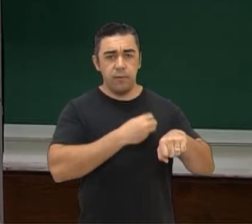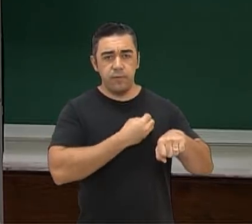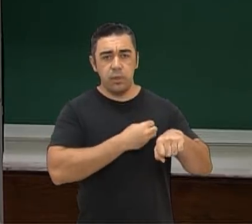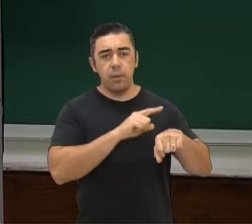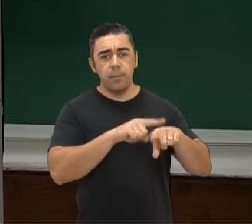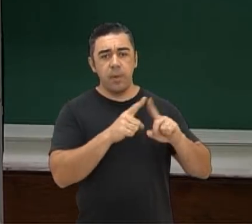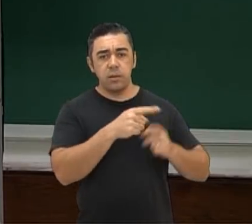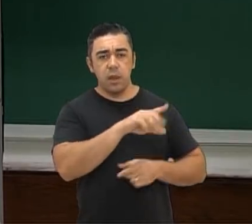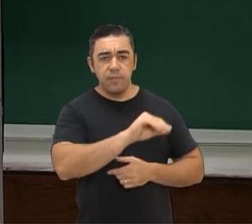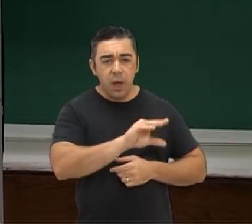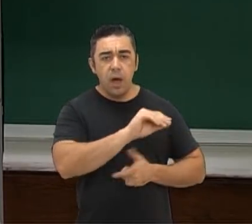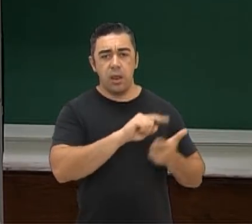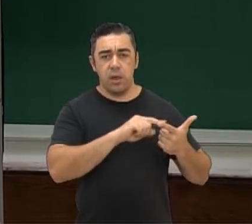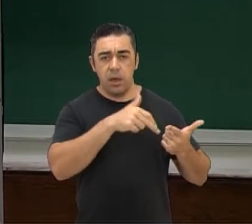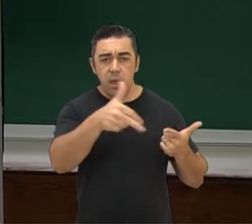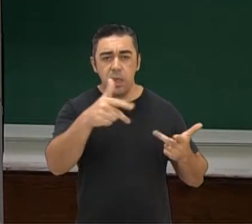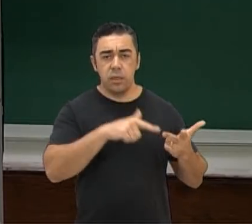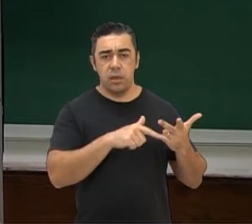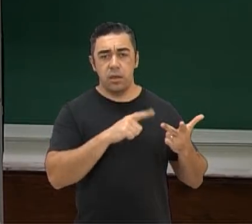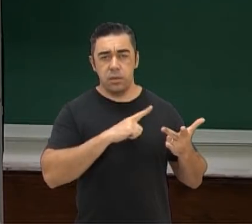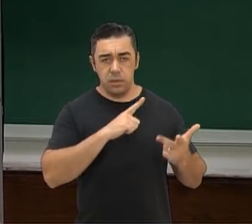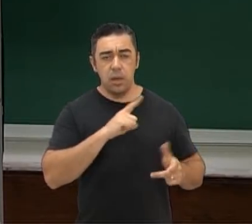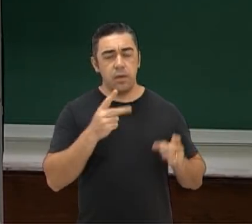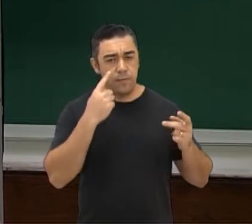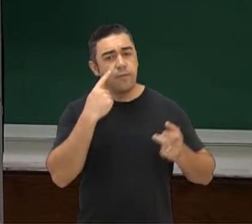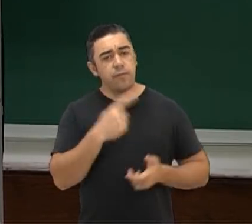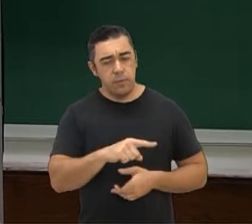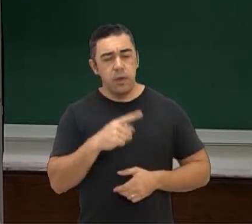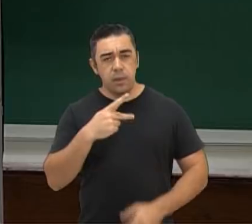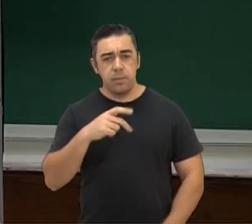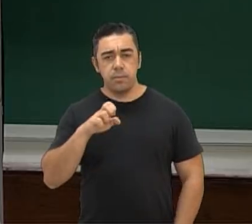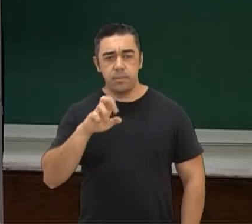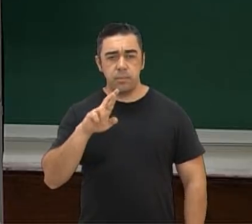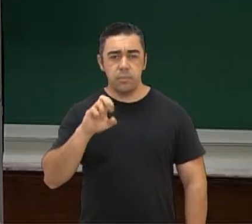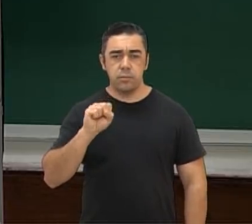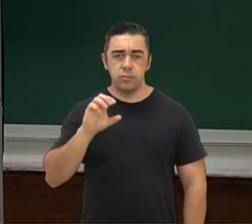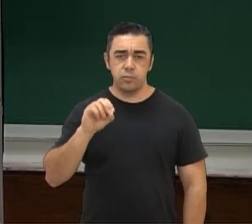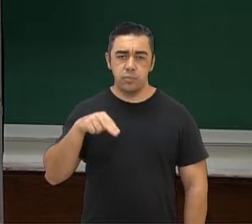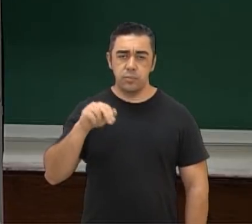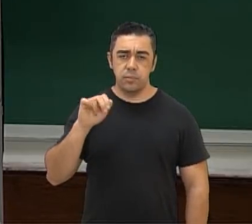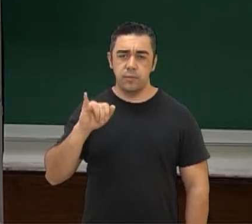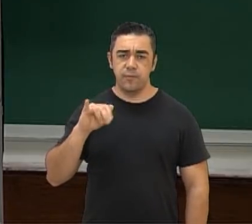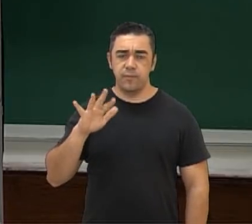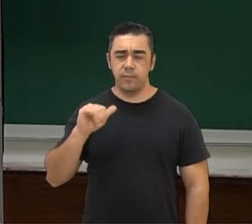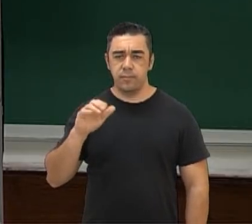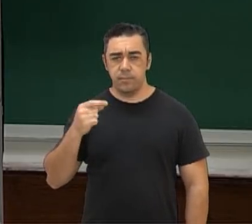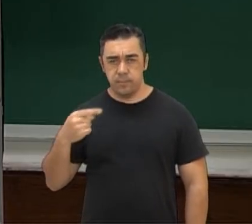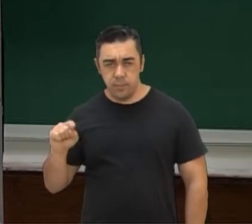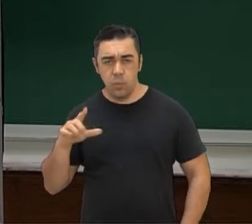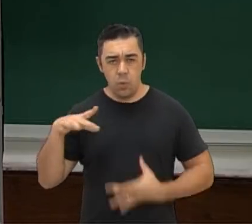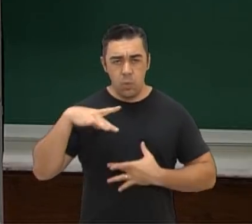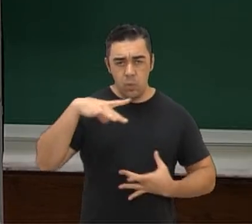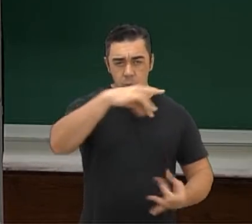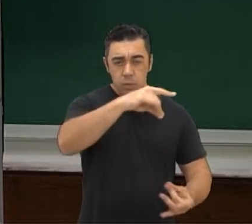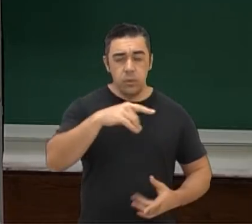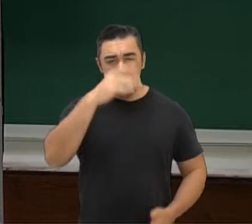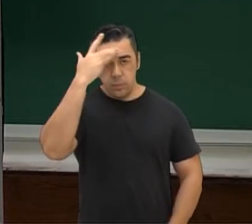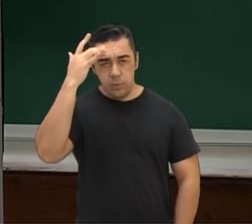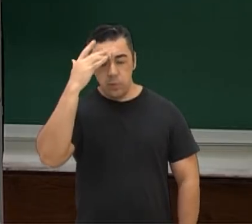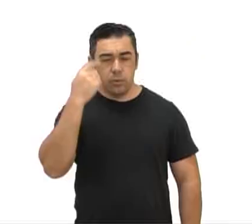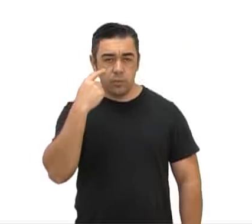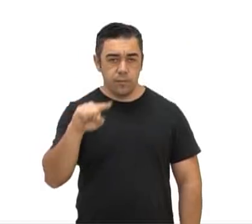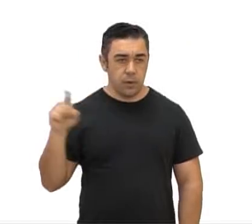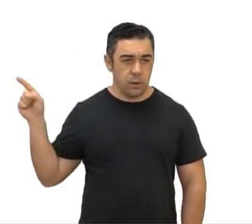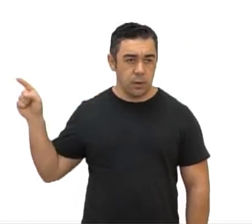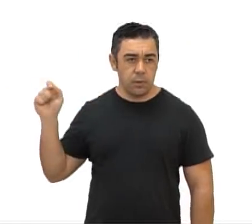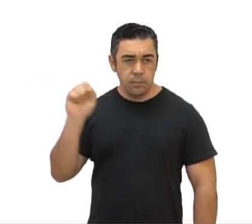vida, né? Então a gente vai ver aí personificação o tempo todo presente nos contos maravilhosos, né? Então, se vocês observarem ali todas